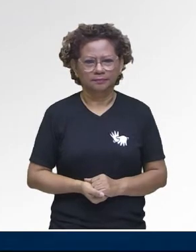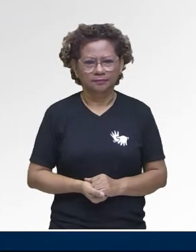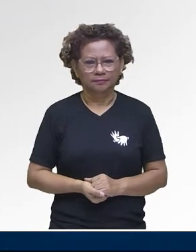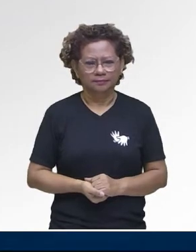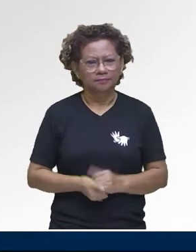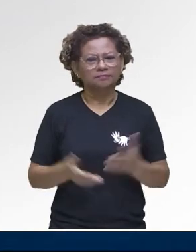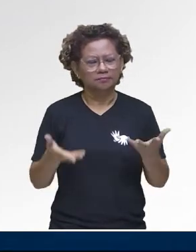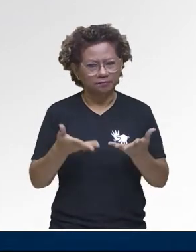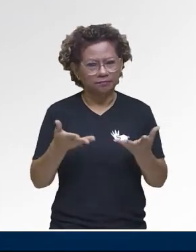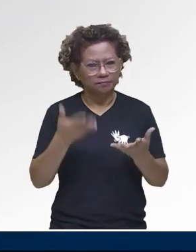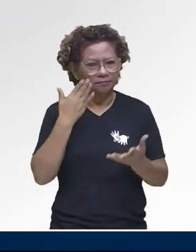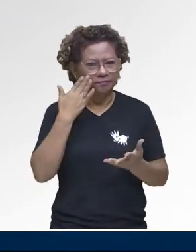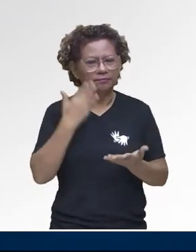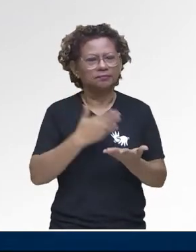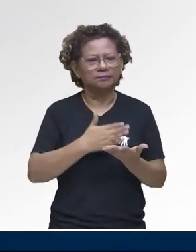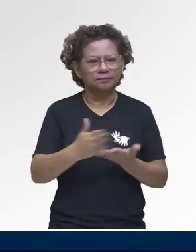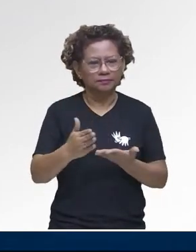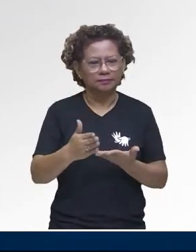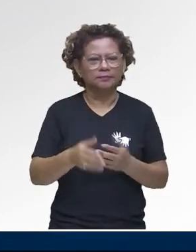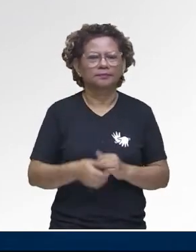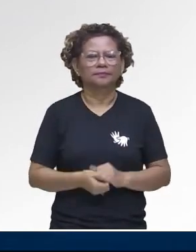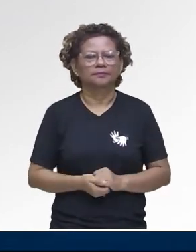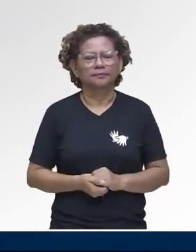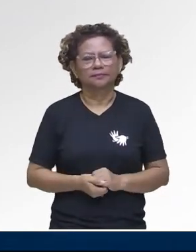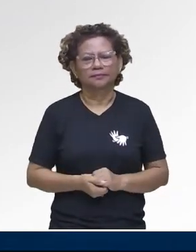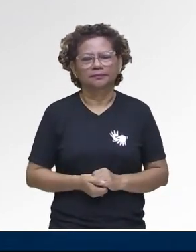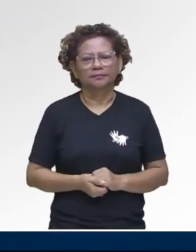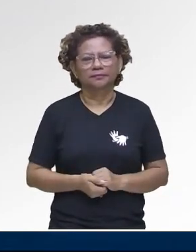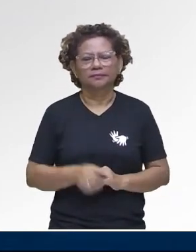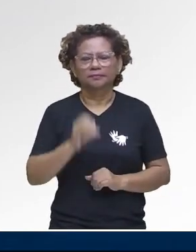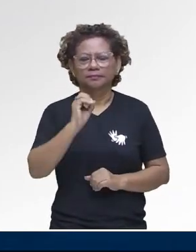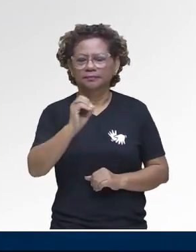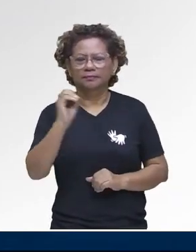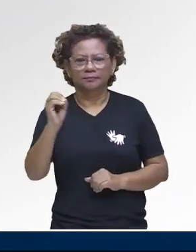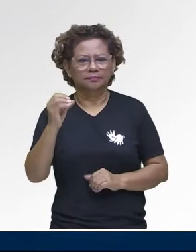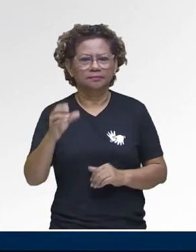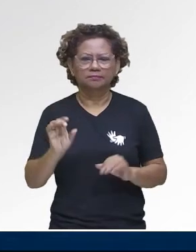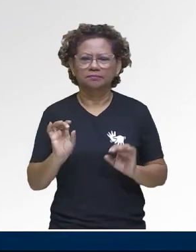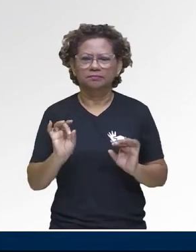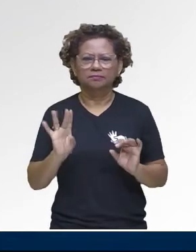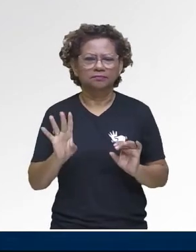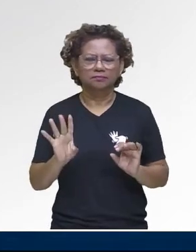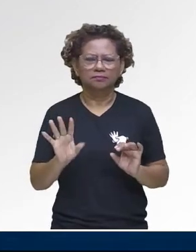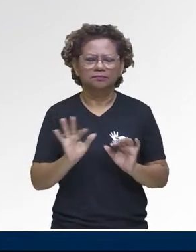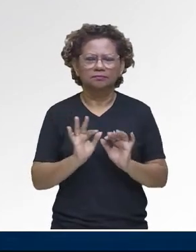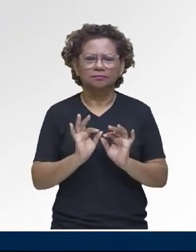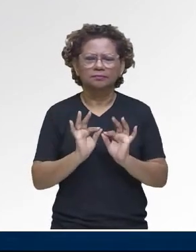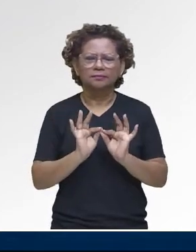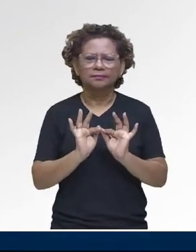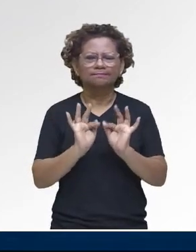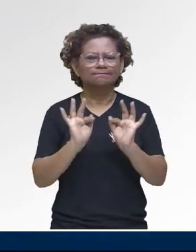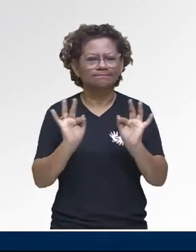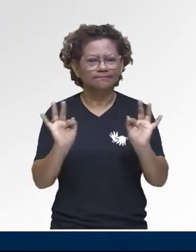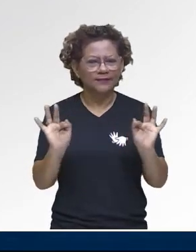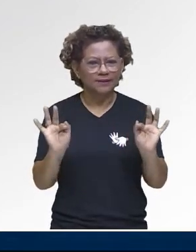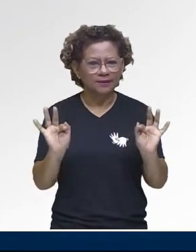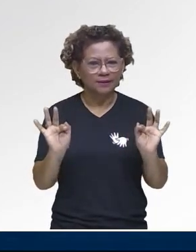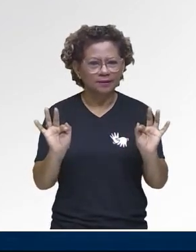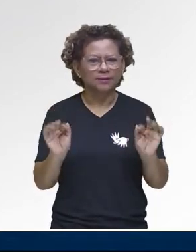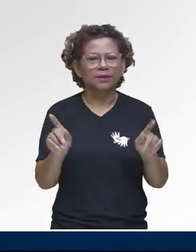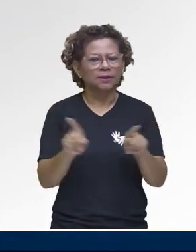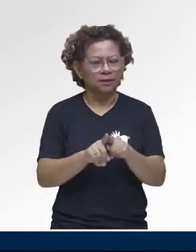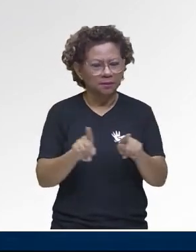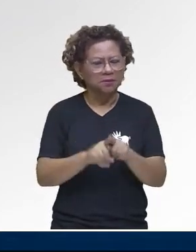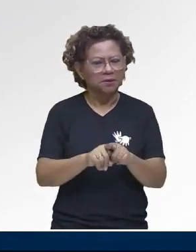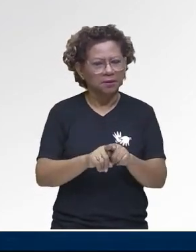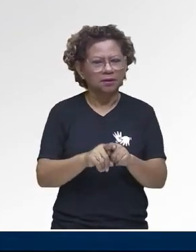soma? Olha só, o que a gente vai fazer? Completar então com zero, tá bom? Nesse caso eu posso complementar aqui também. Olha